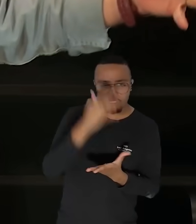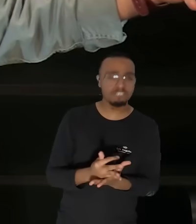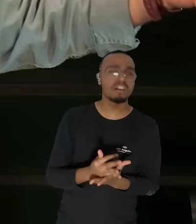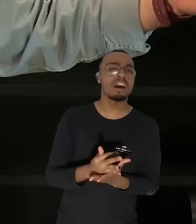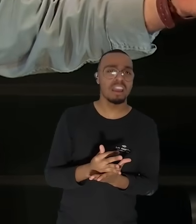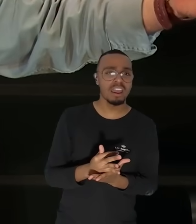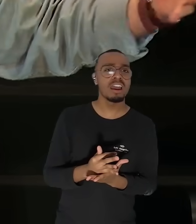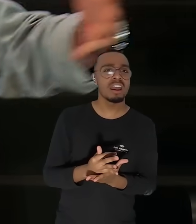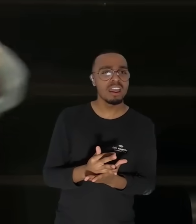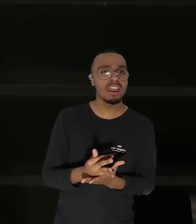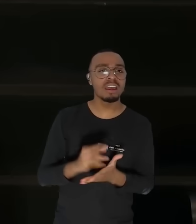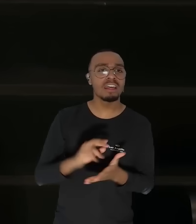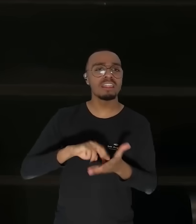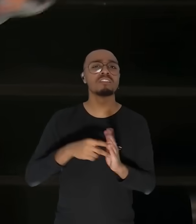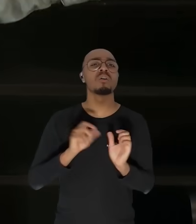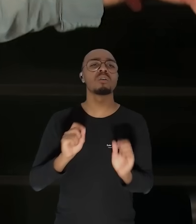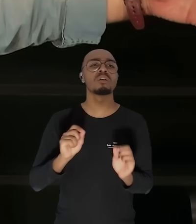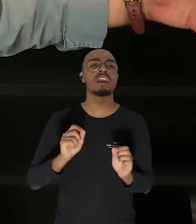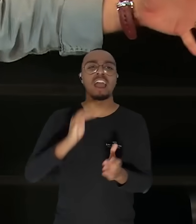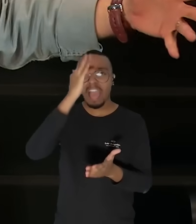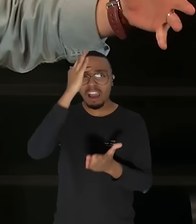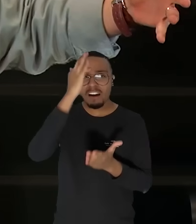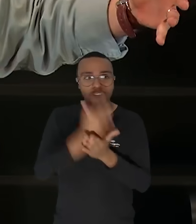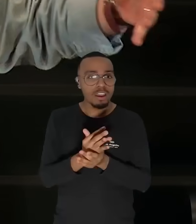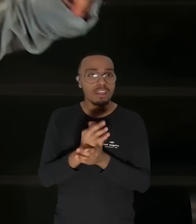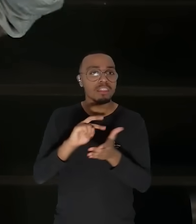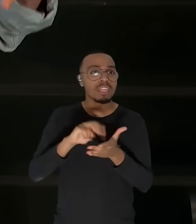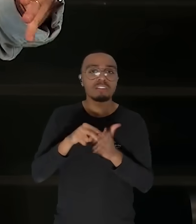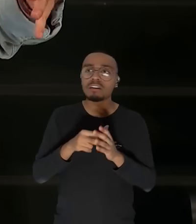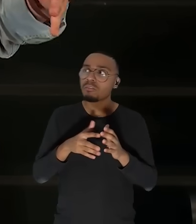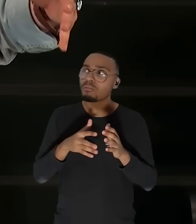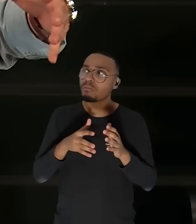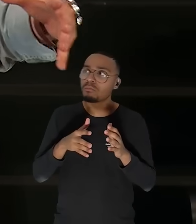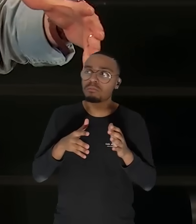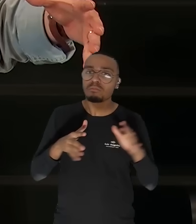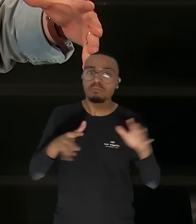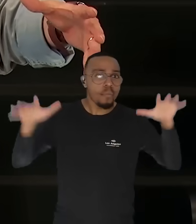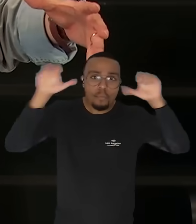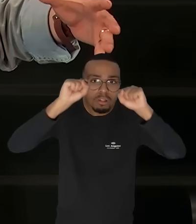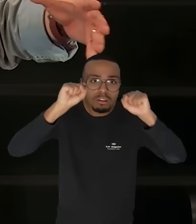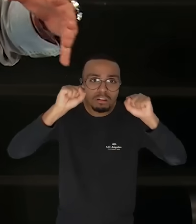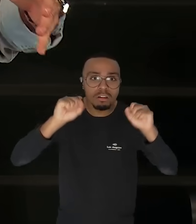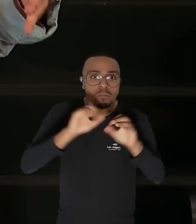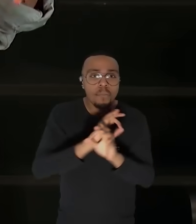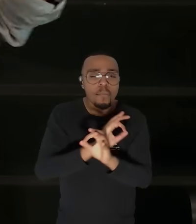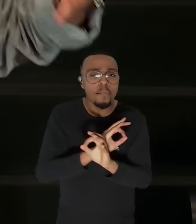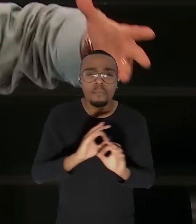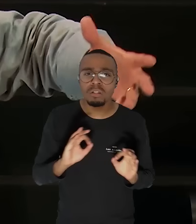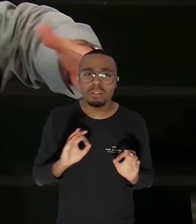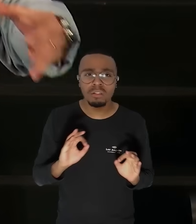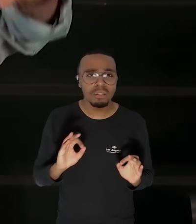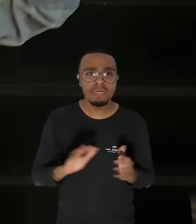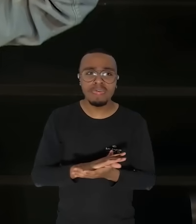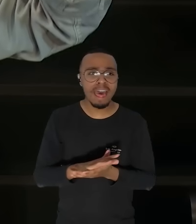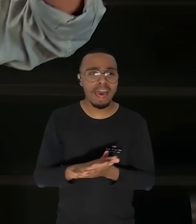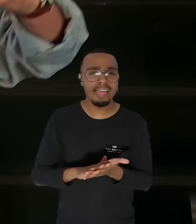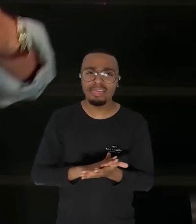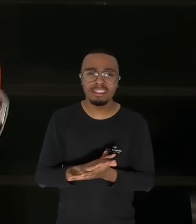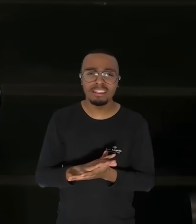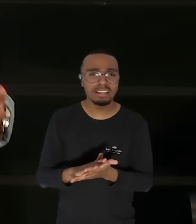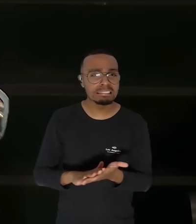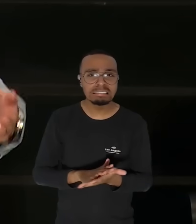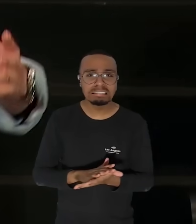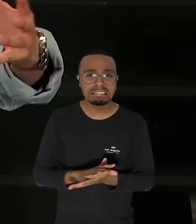nada. A fé é o vazio. A fé é o total descomprometimento com a realidade. A fé é o